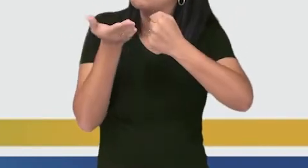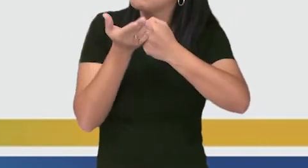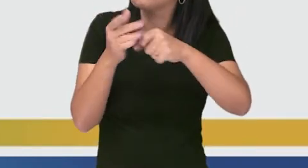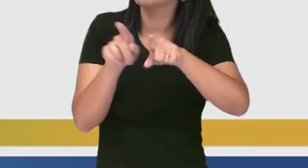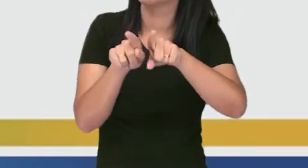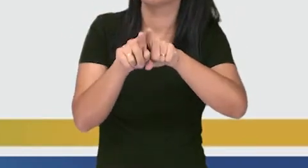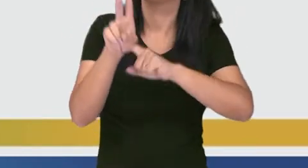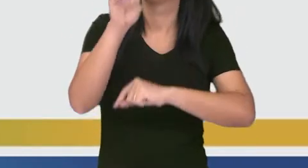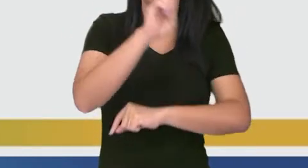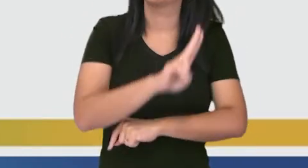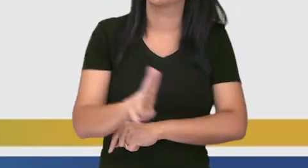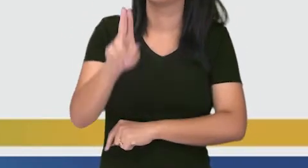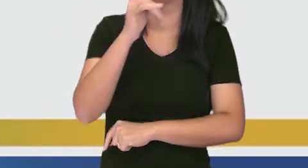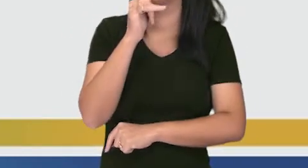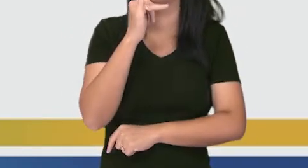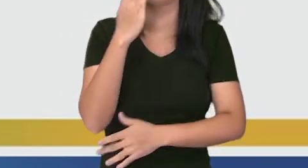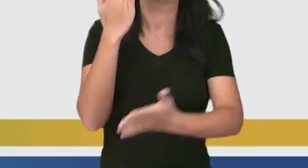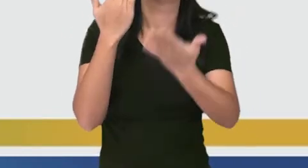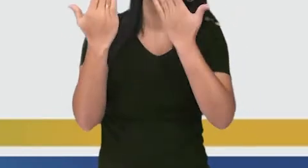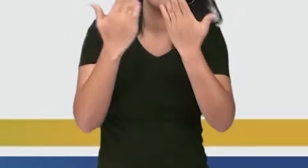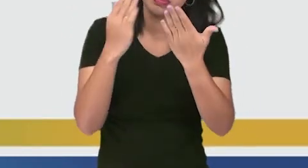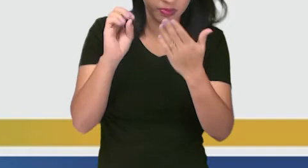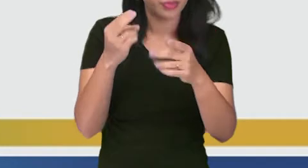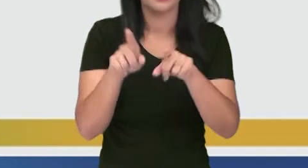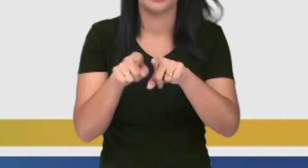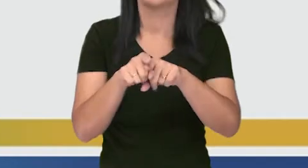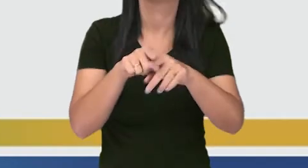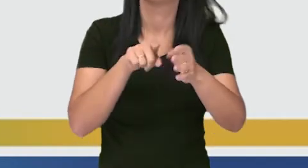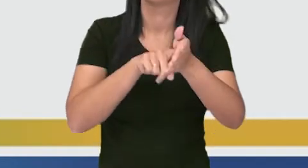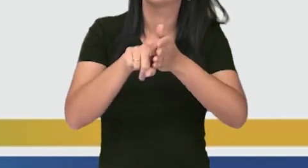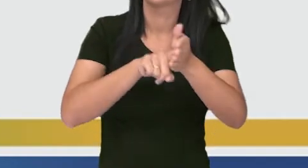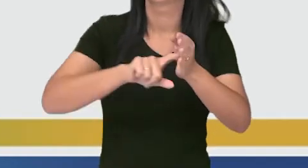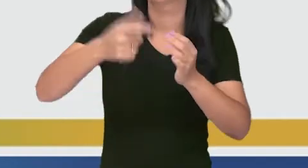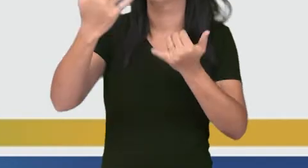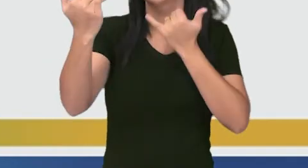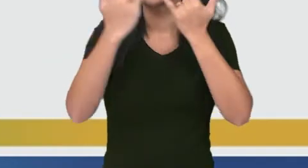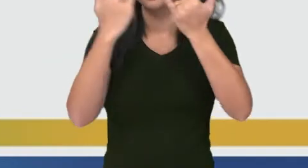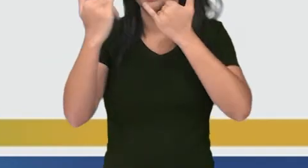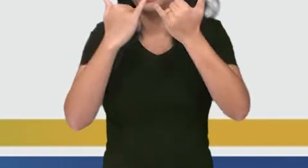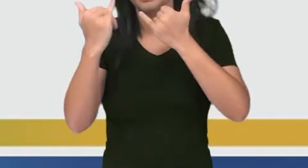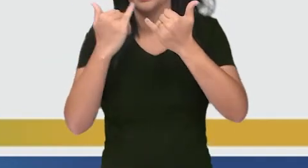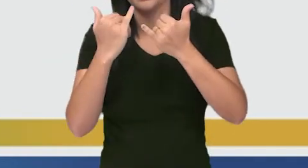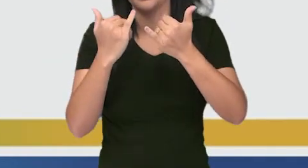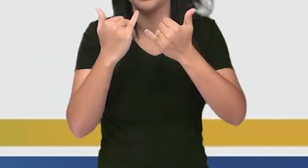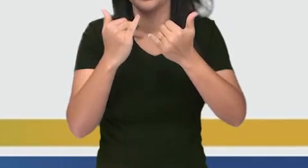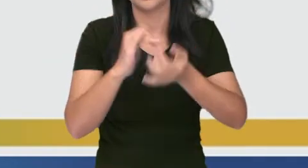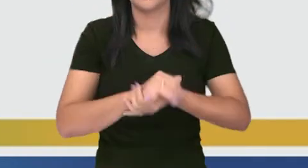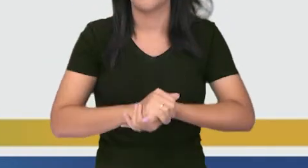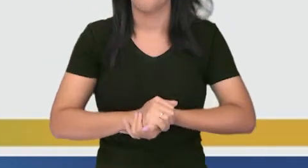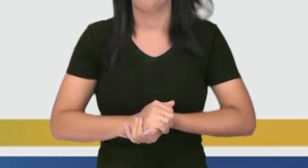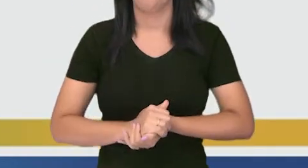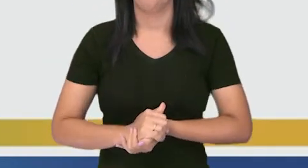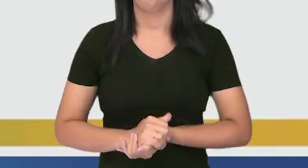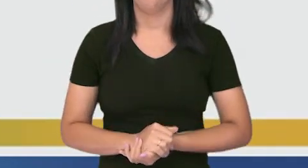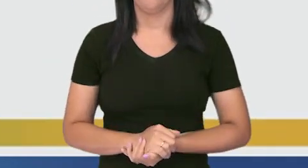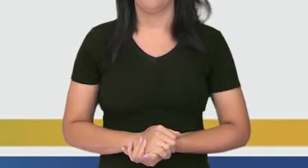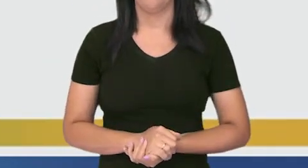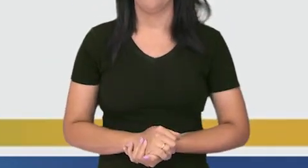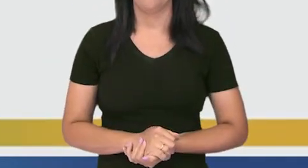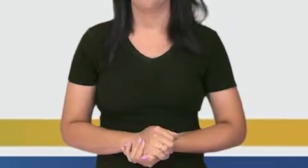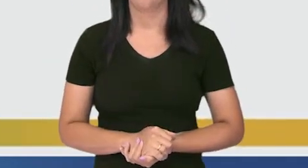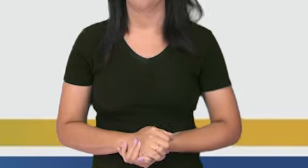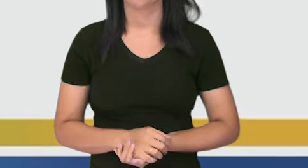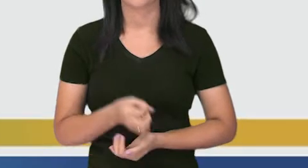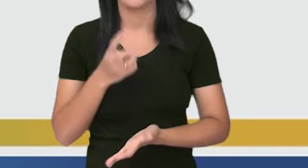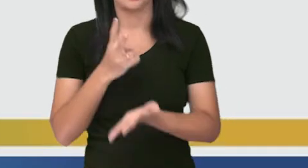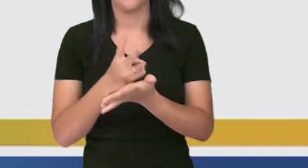usados para fazer comparações com outras informações de pesquisa então quando